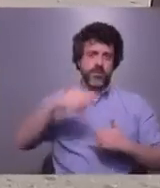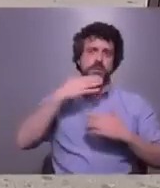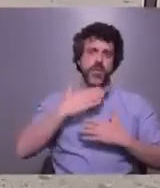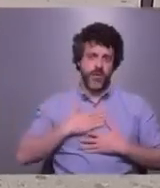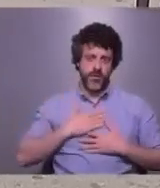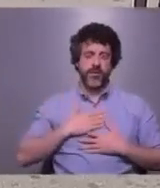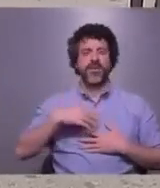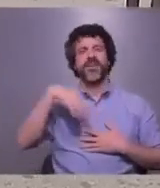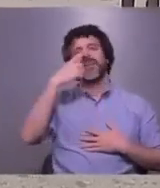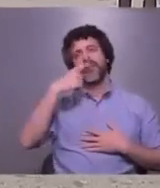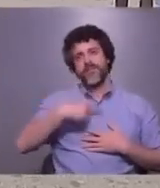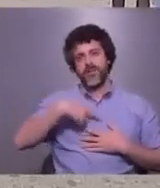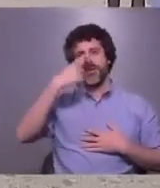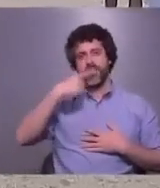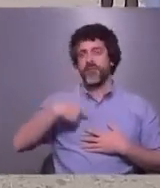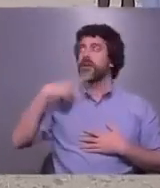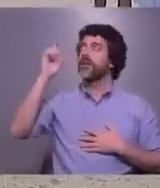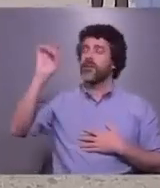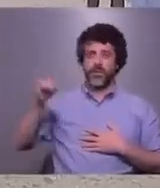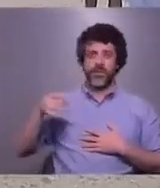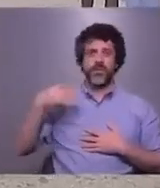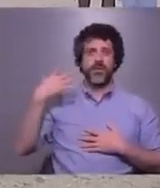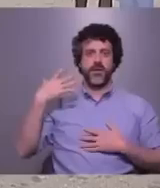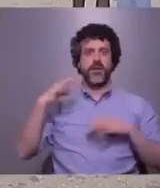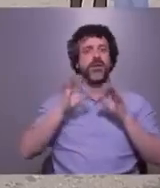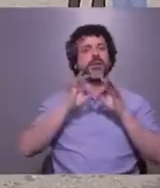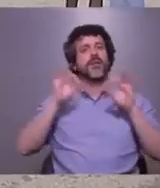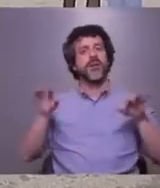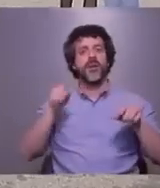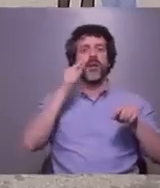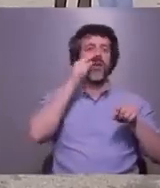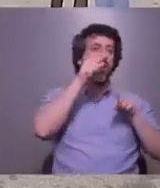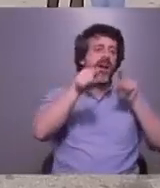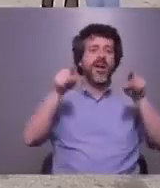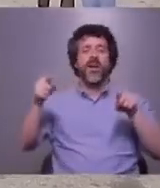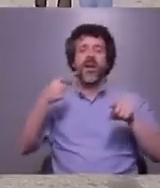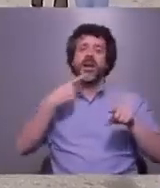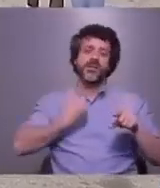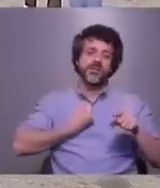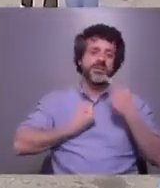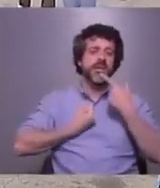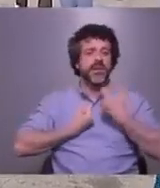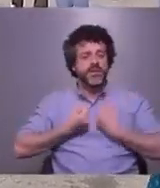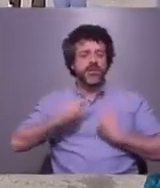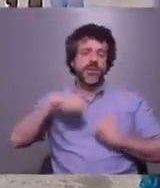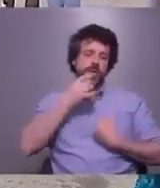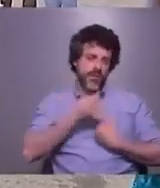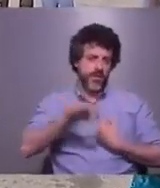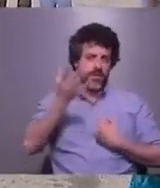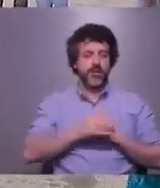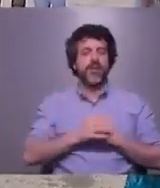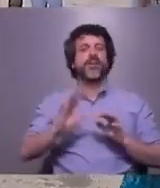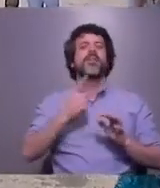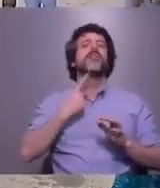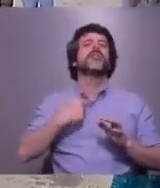hoje, perdoai-nos as nossas ofensas, assim como nós perdoamos a quem nos tem ofendido. E não